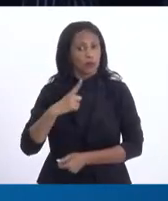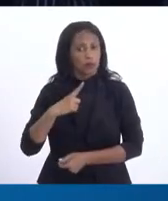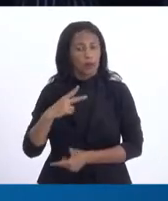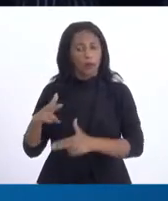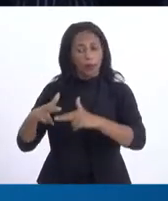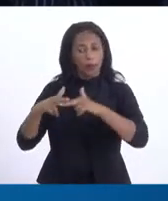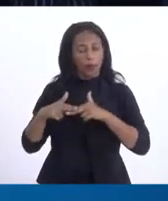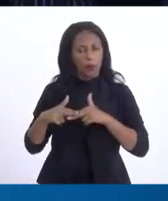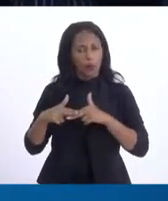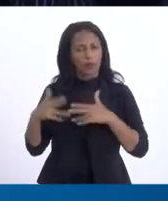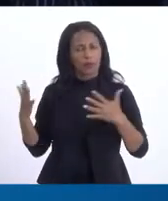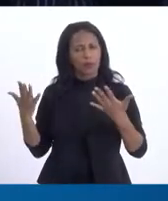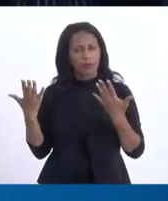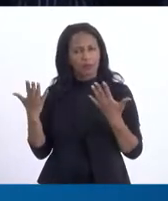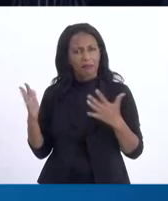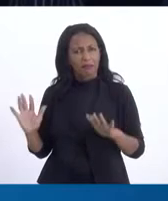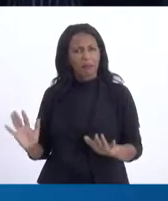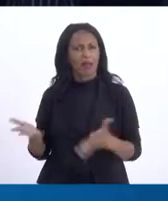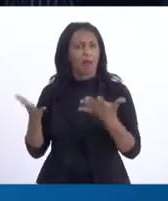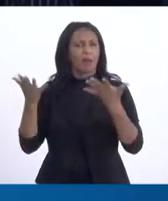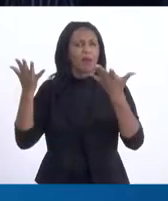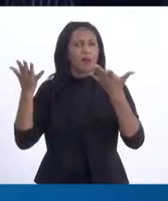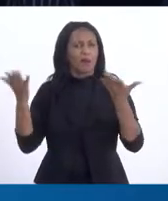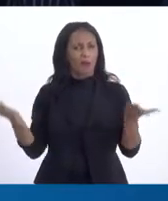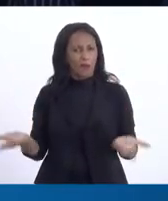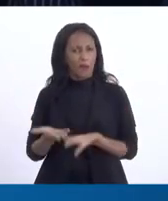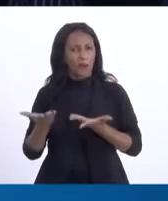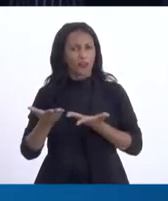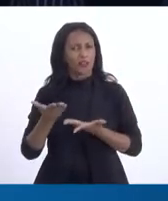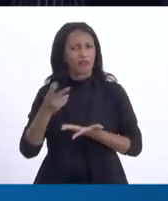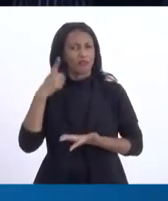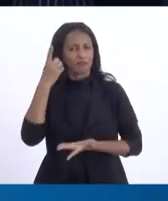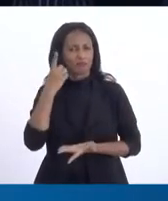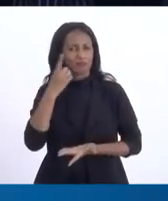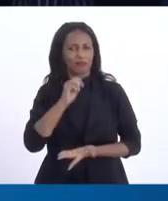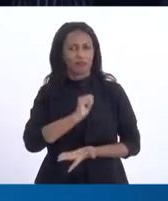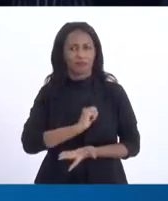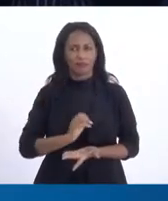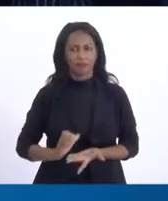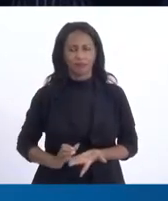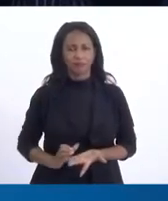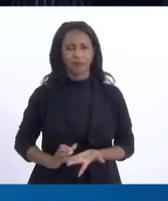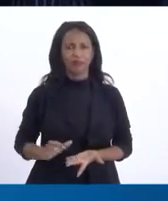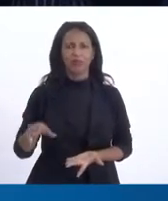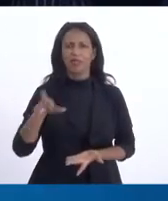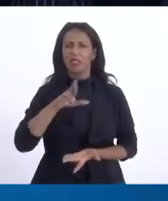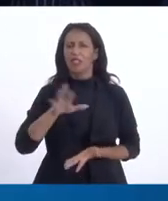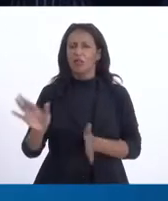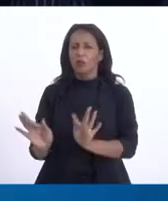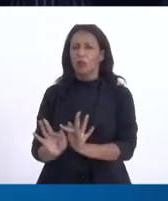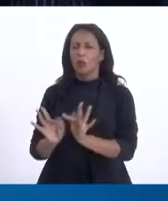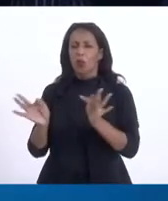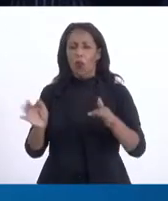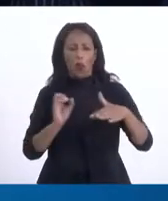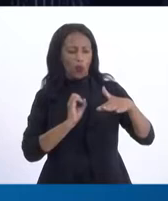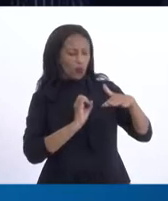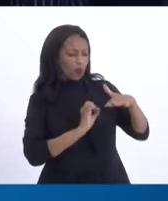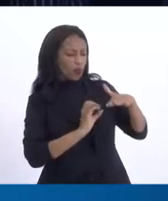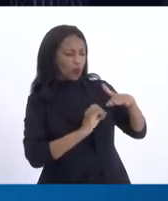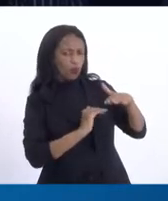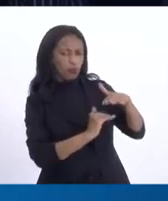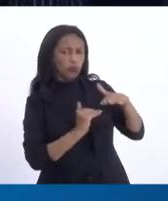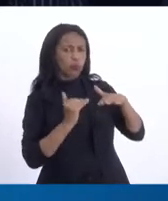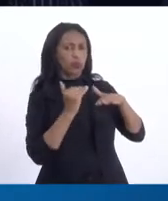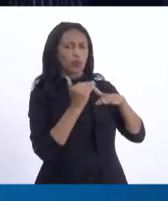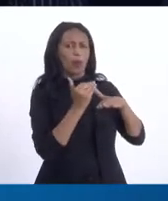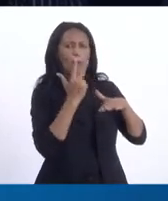eu comemoro muito, deputado André Siciliano, não apenas o Fundo Soberano, como se